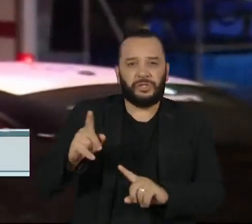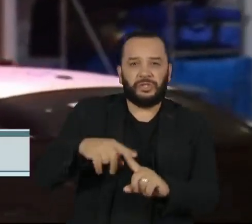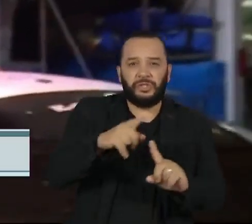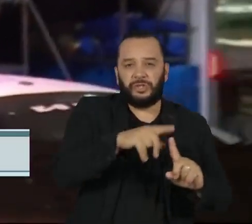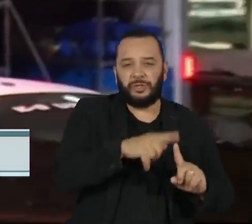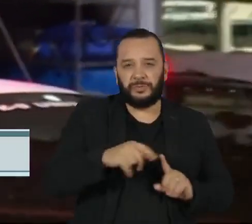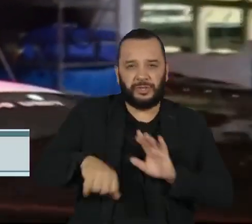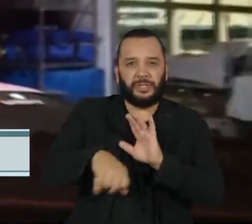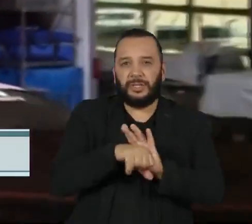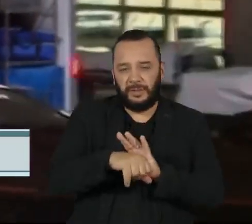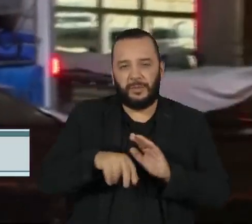crimes com armas